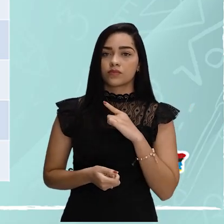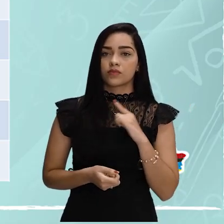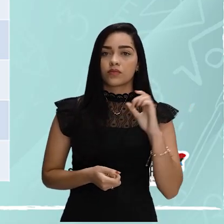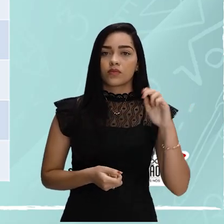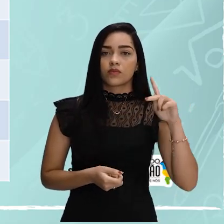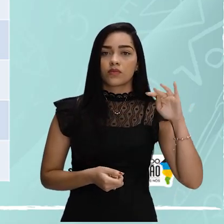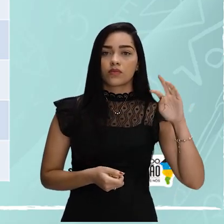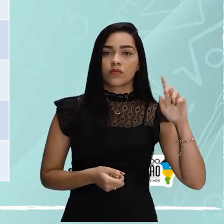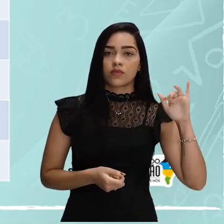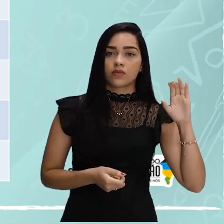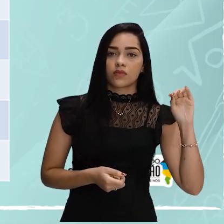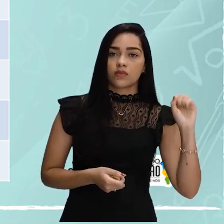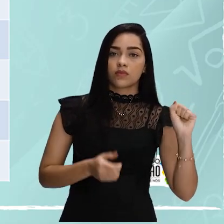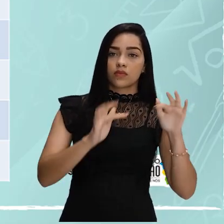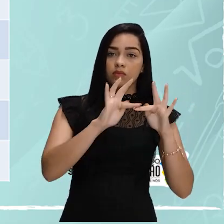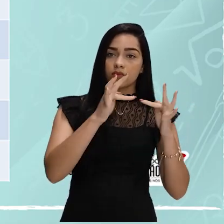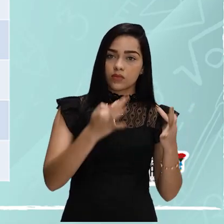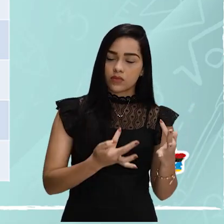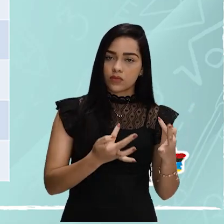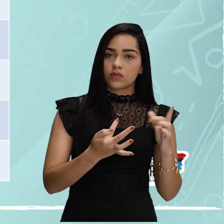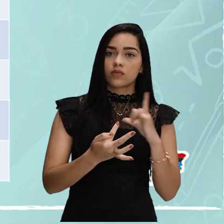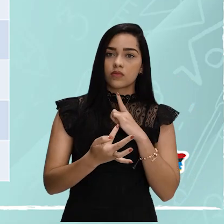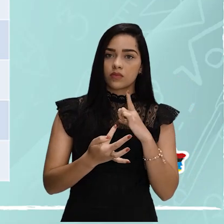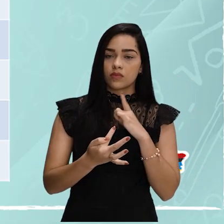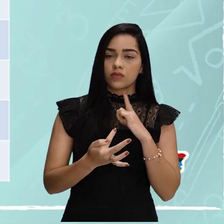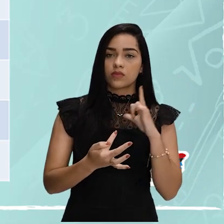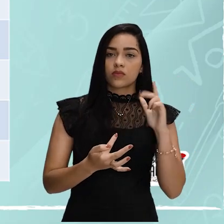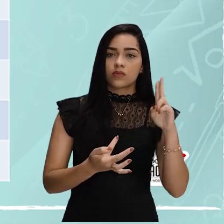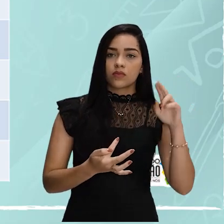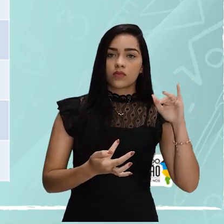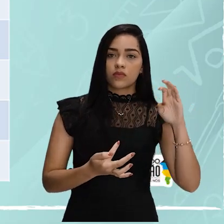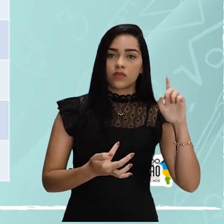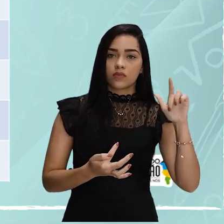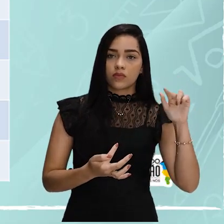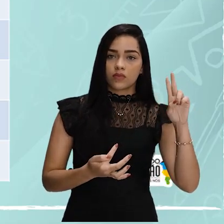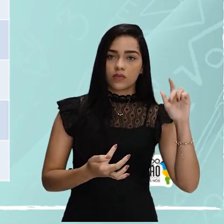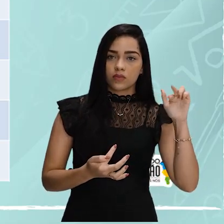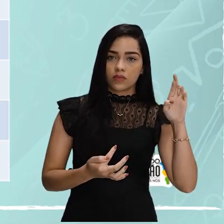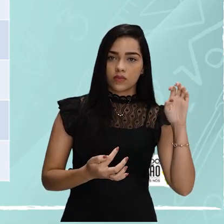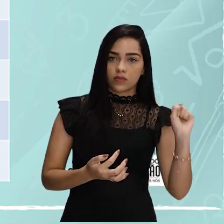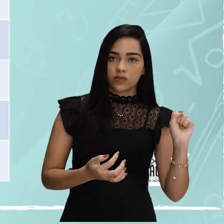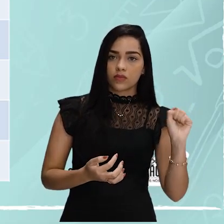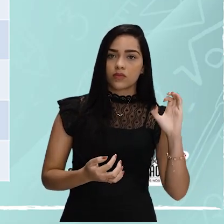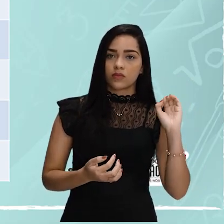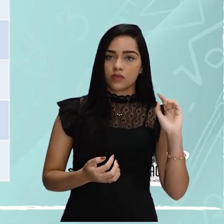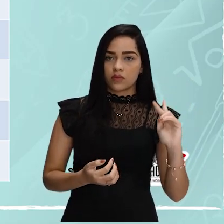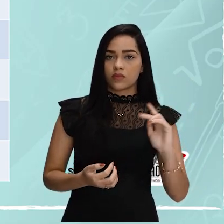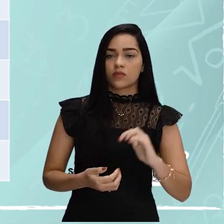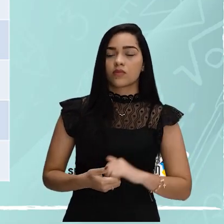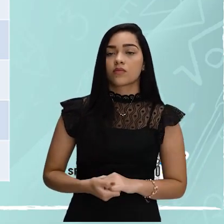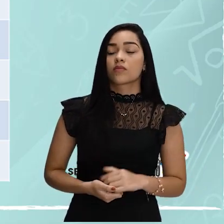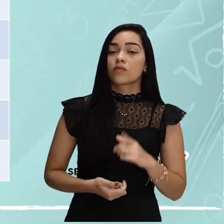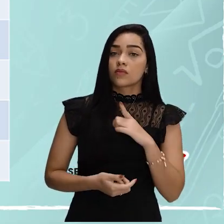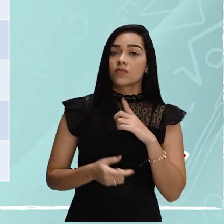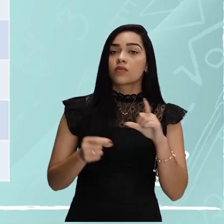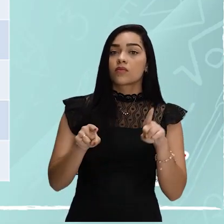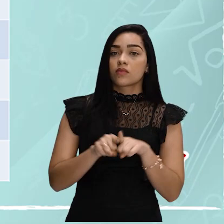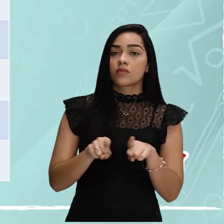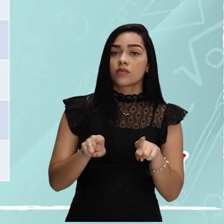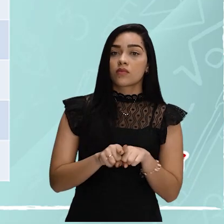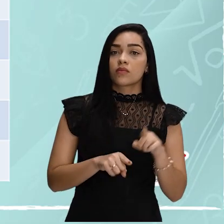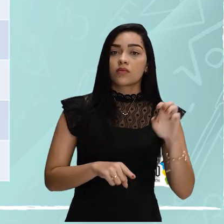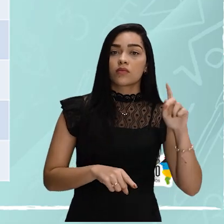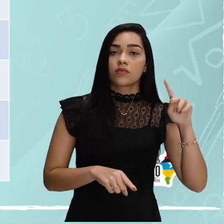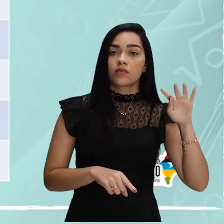epitélios simples, que também são chamados de uniestratificado, ok? E eu tenho o